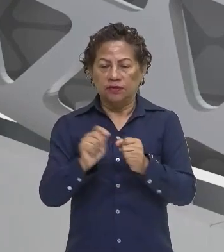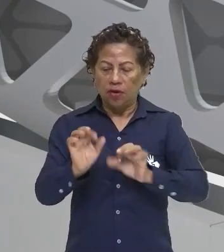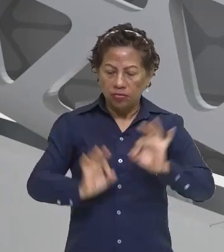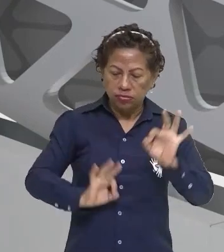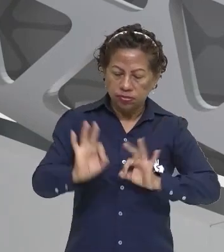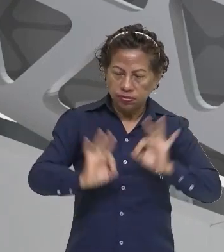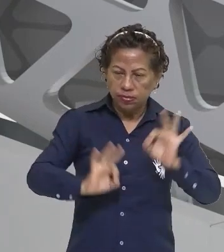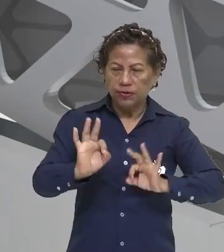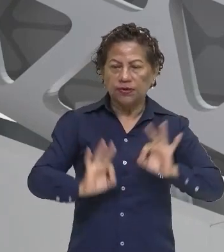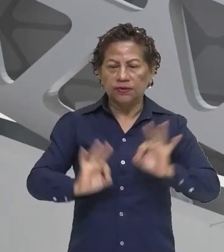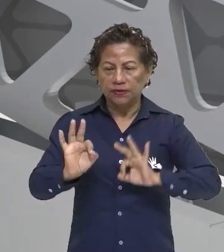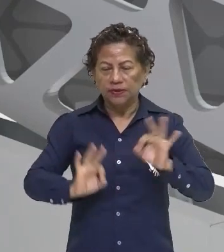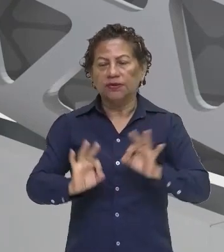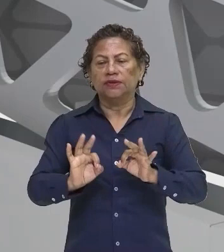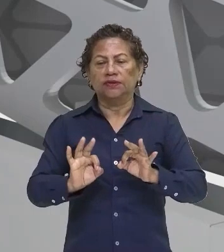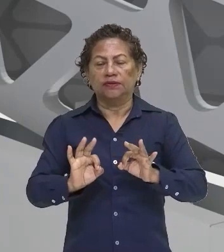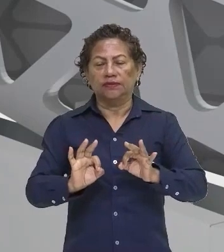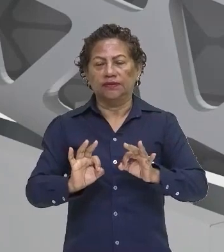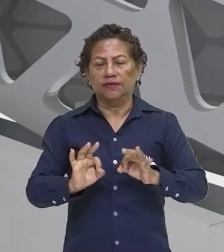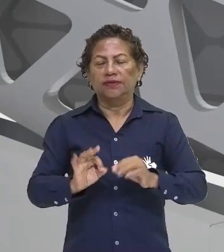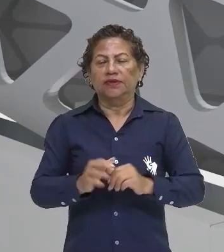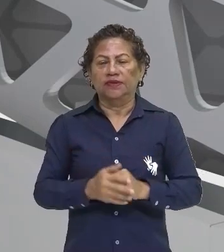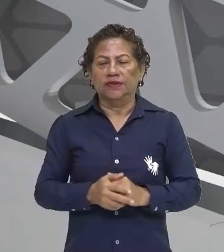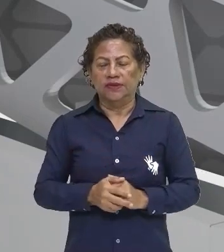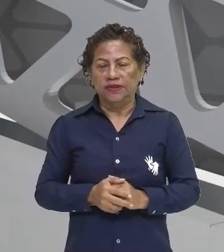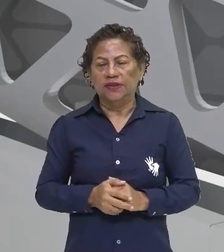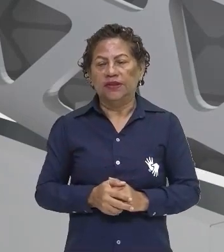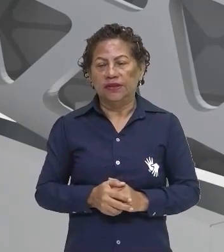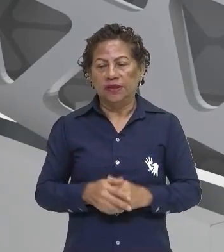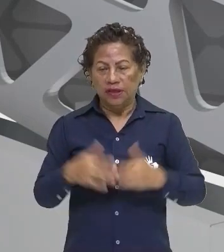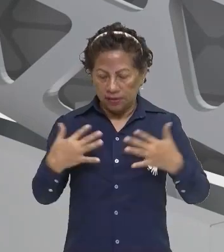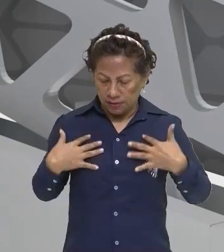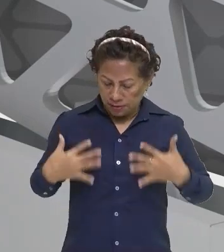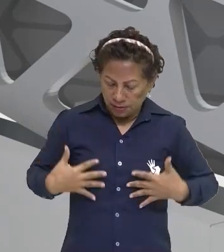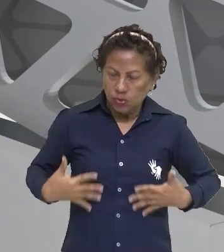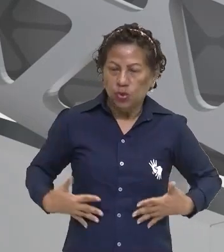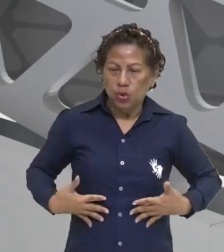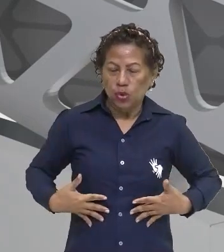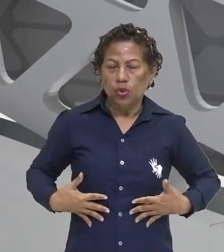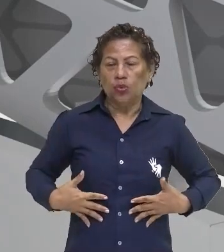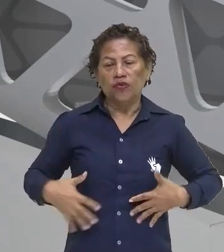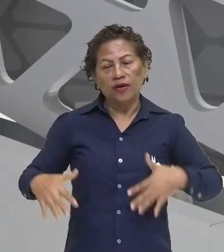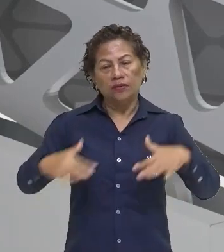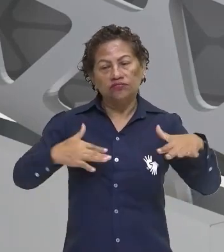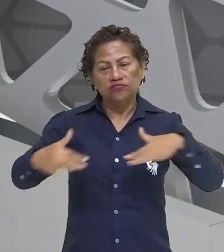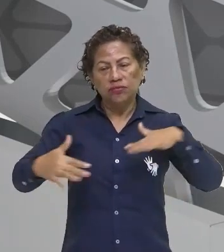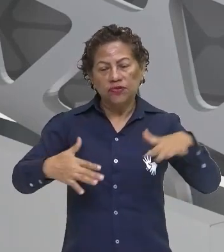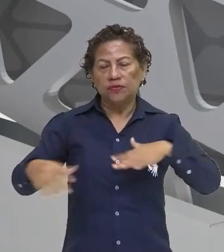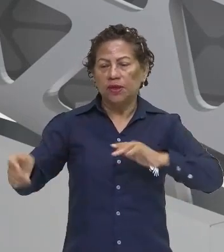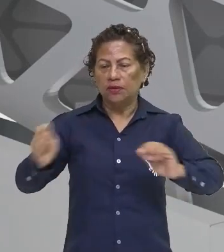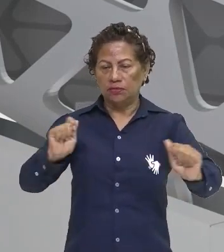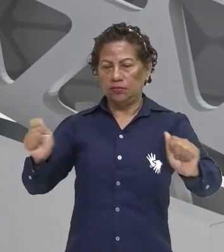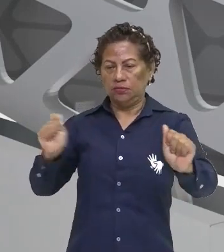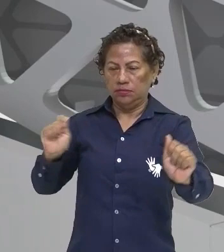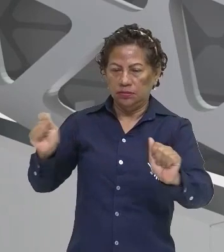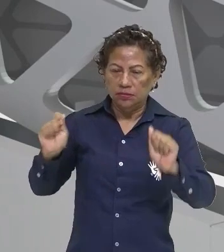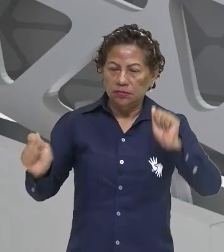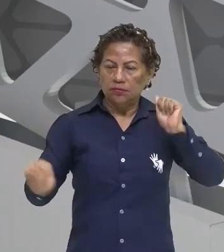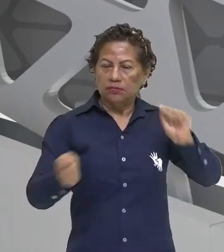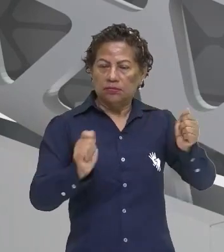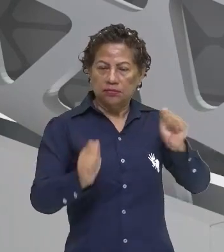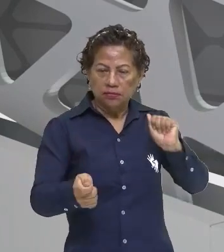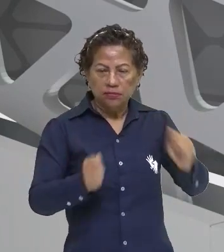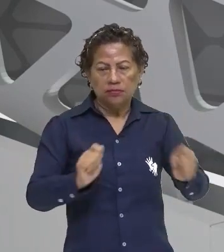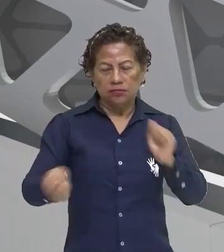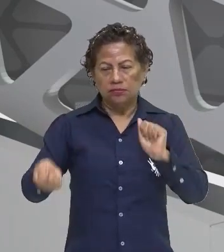essa dança, fazendo esse ritual, o chocar, ele vai dando um ritmo, né? O chocalho, perdão,